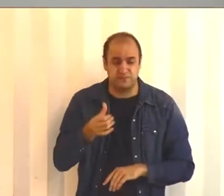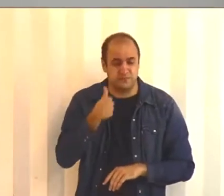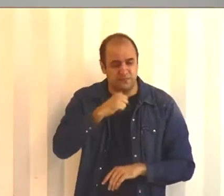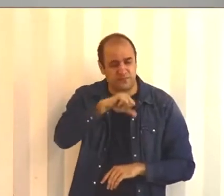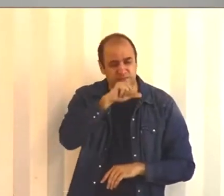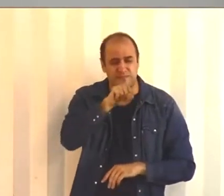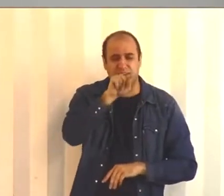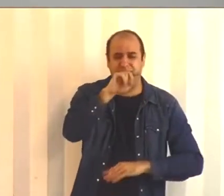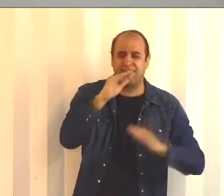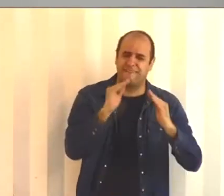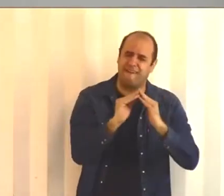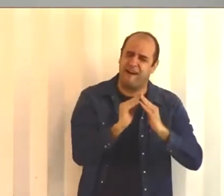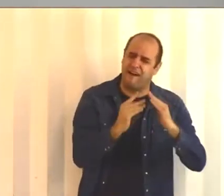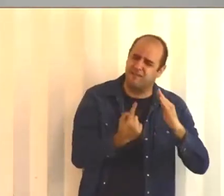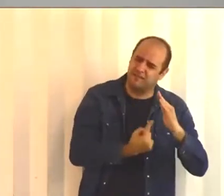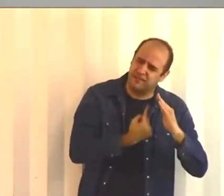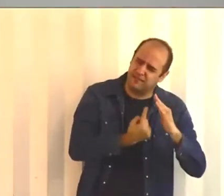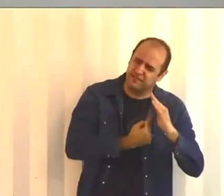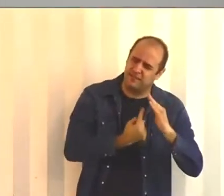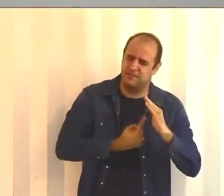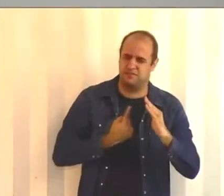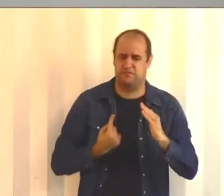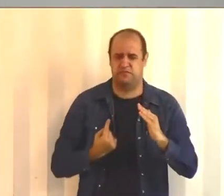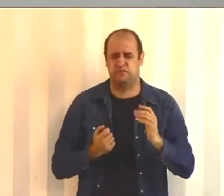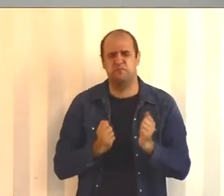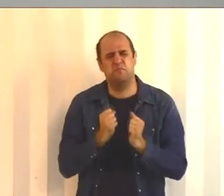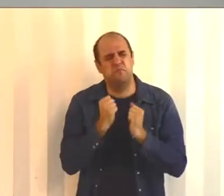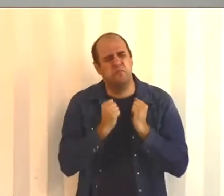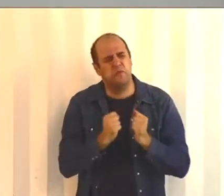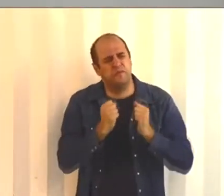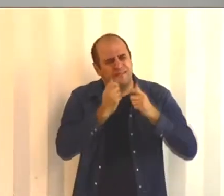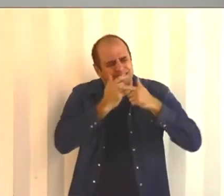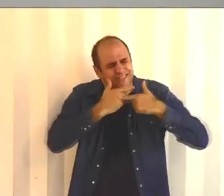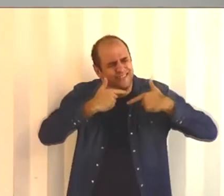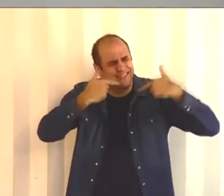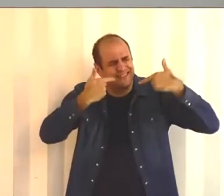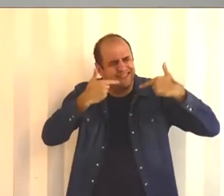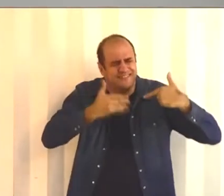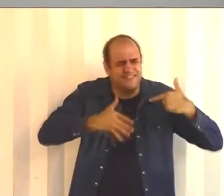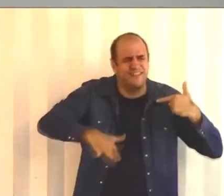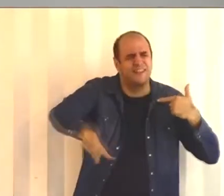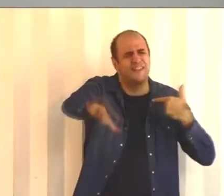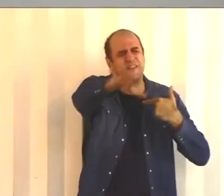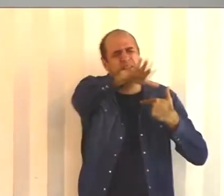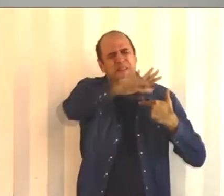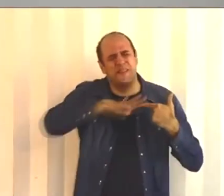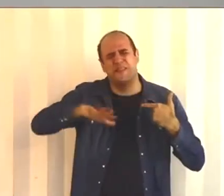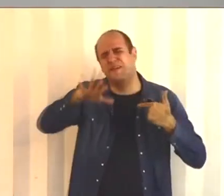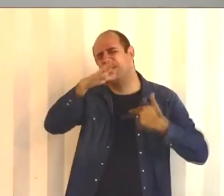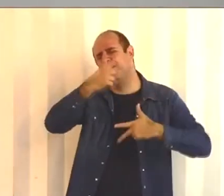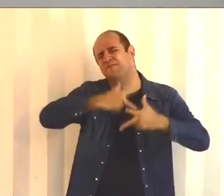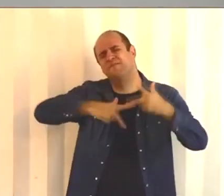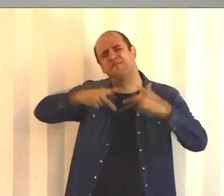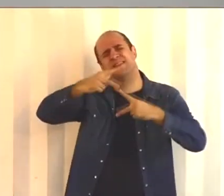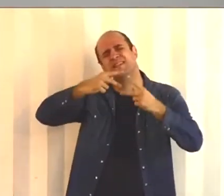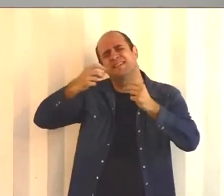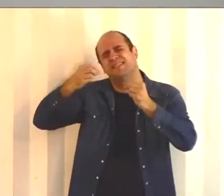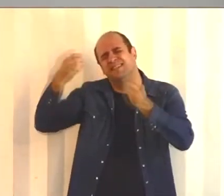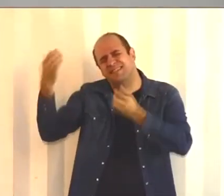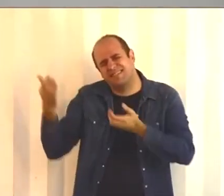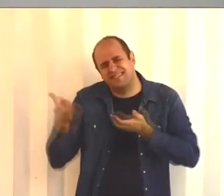casa, para que haja o riso nelas também, por conta do grande presente que o Senhor